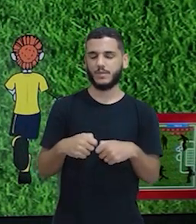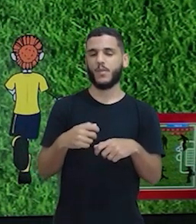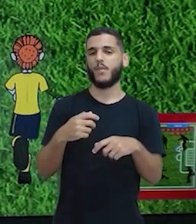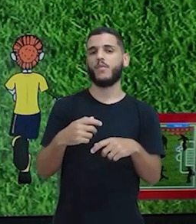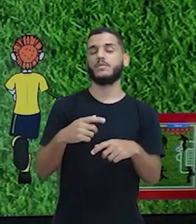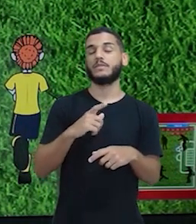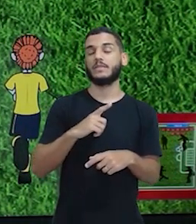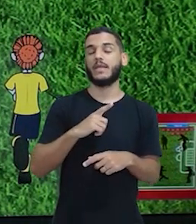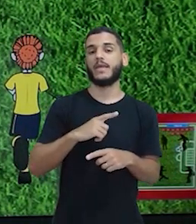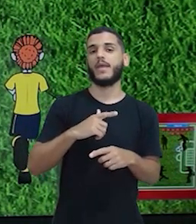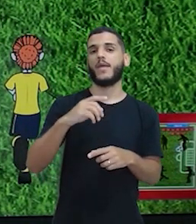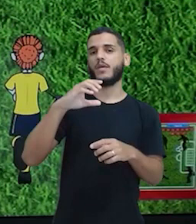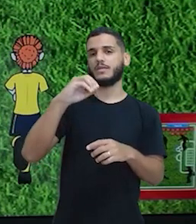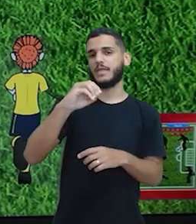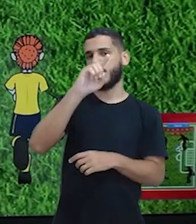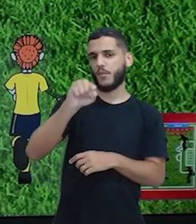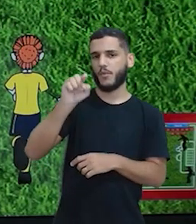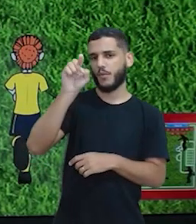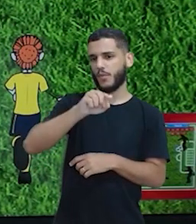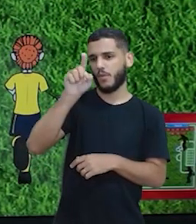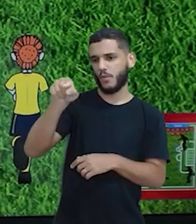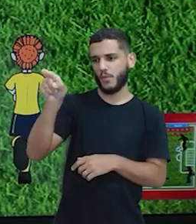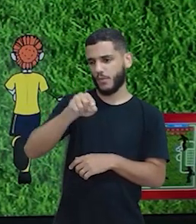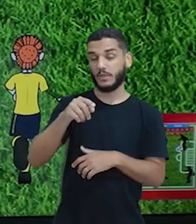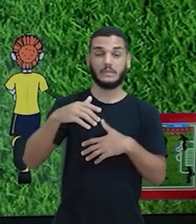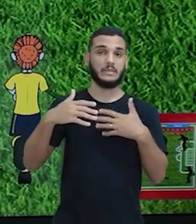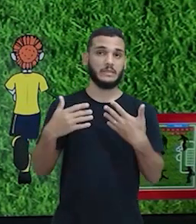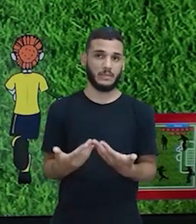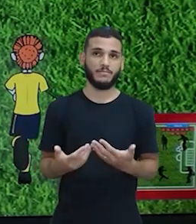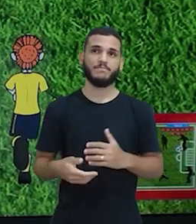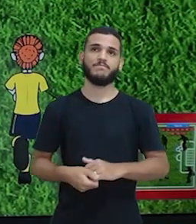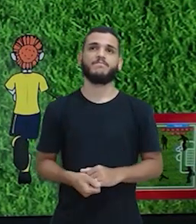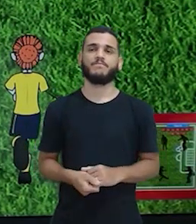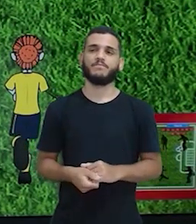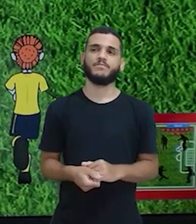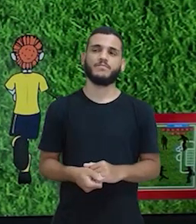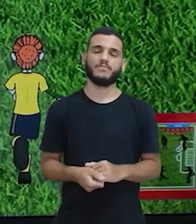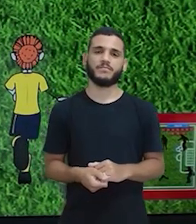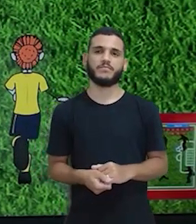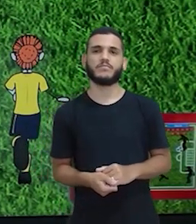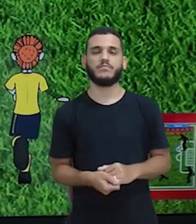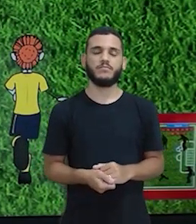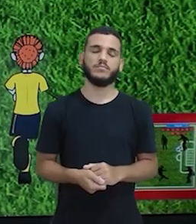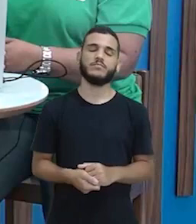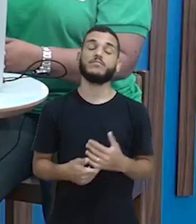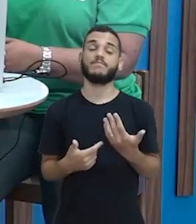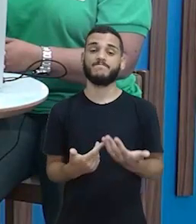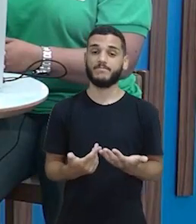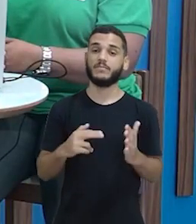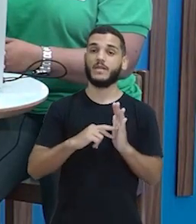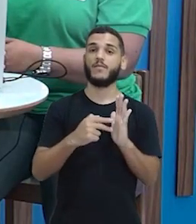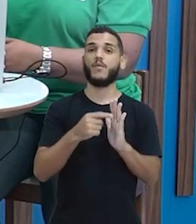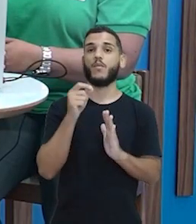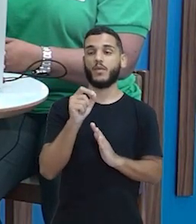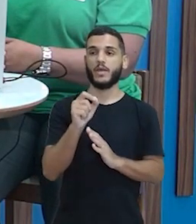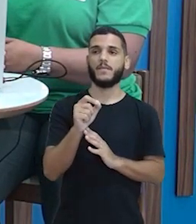dois zeros em baixo então 1% de 300 opostos os dois L do 300 com os dois L do 100 que é um sobre 100 E